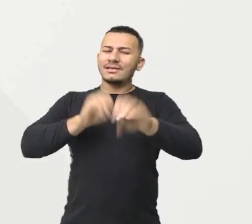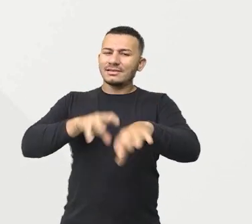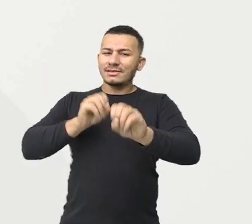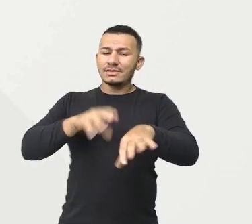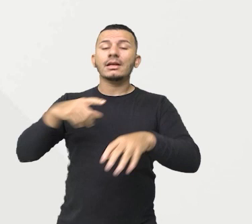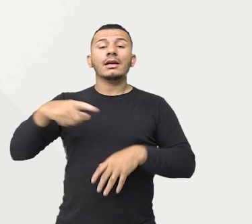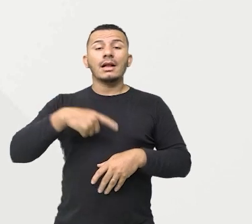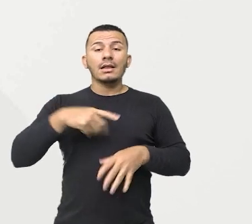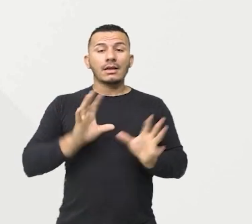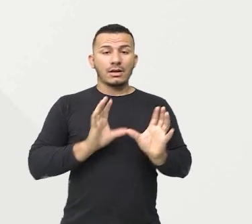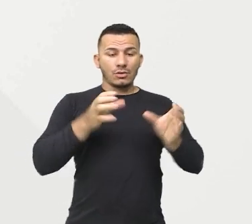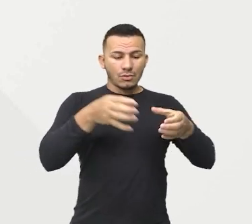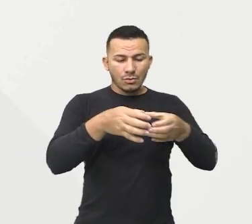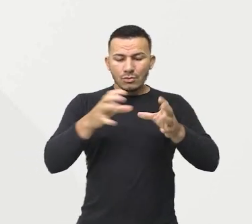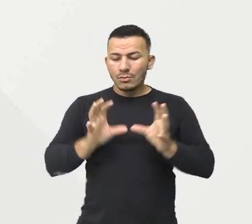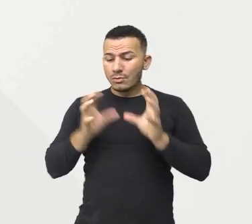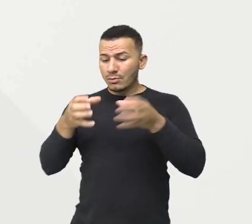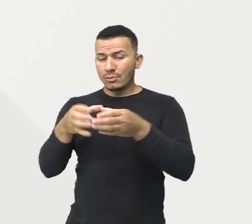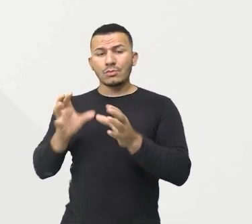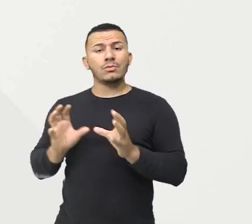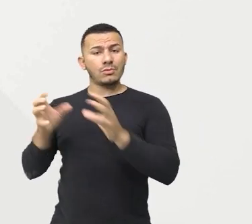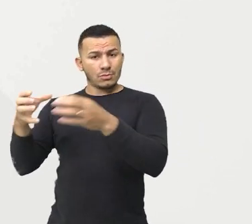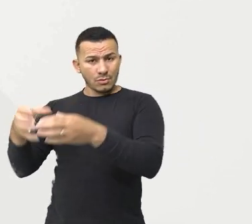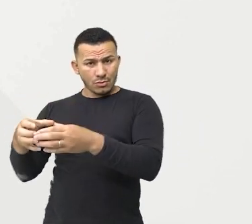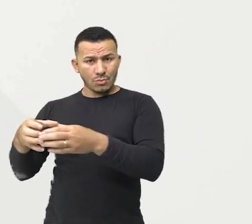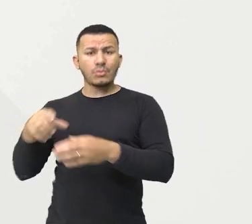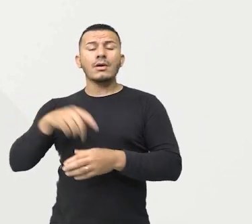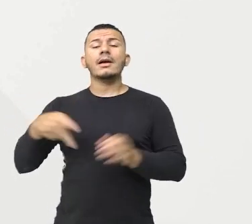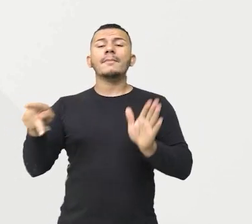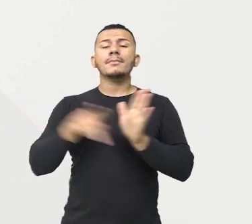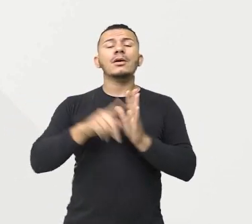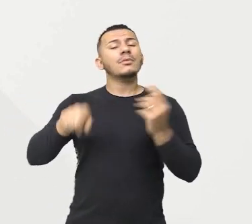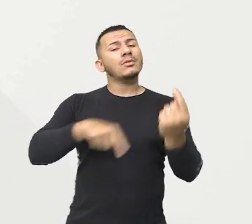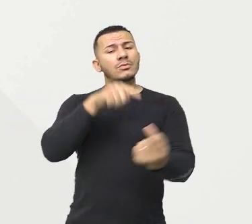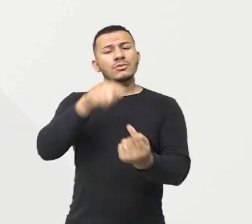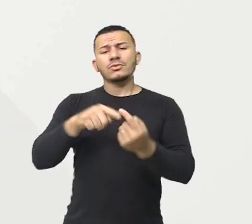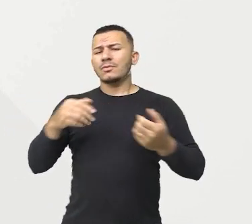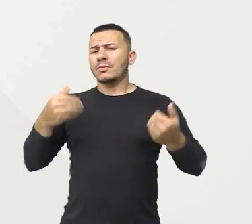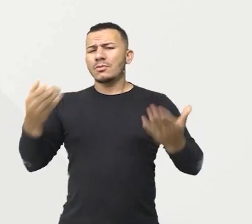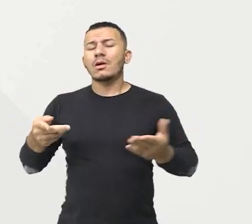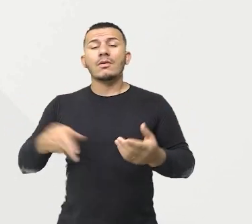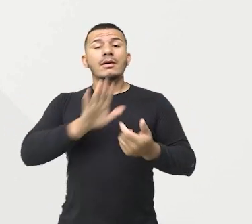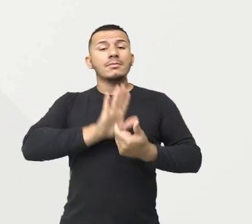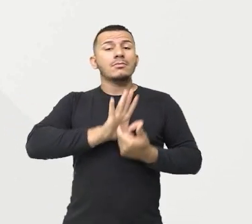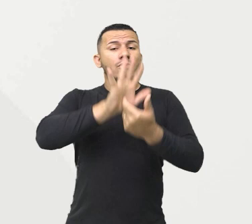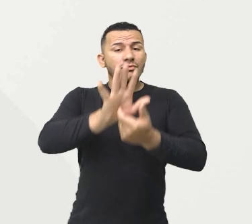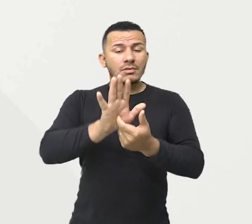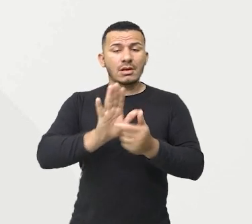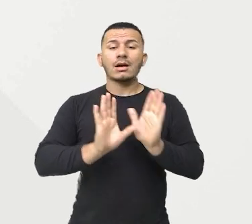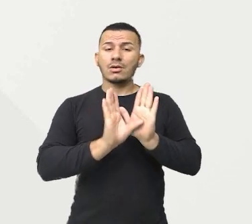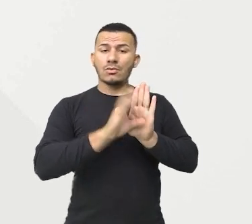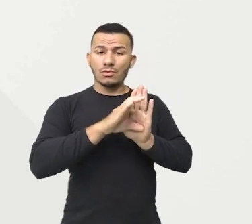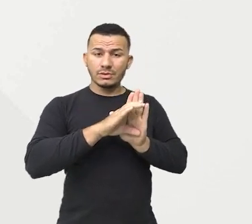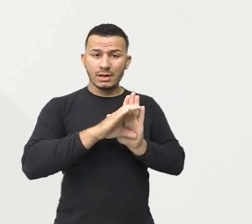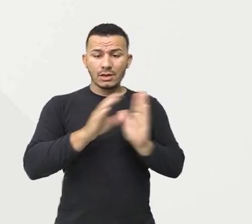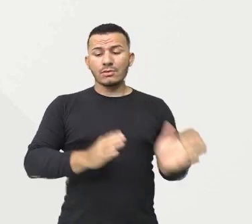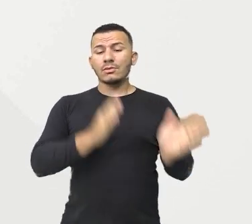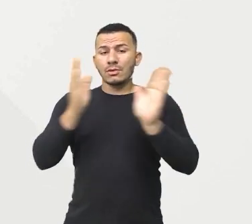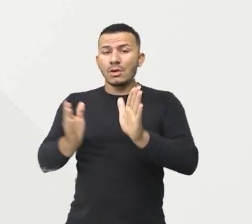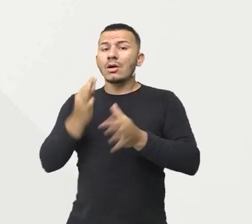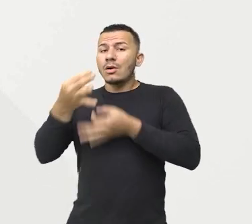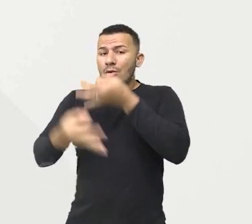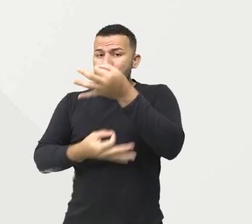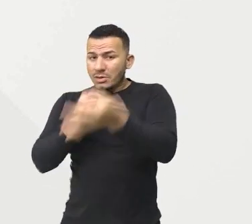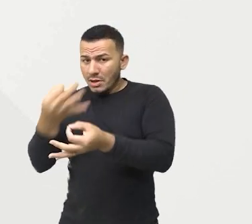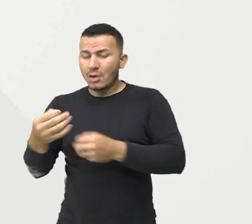grupos de textos que servem ao objetivo de expor conceitos ou opiniões sobre